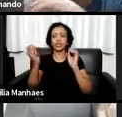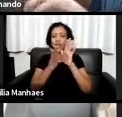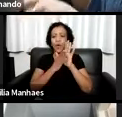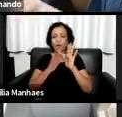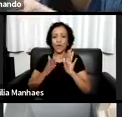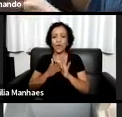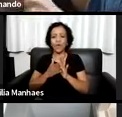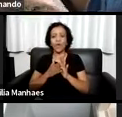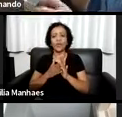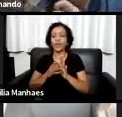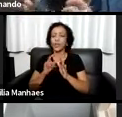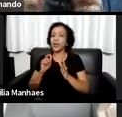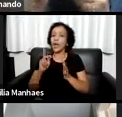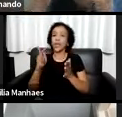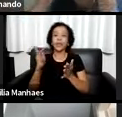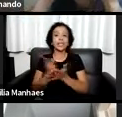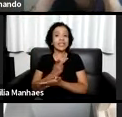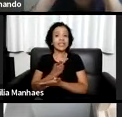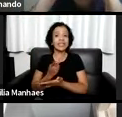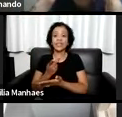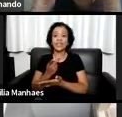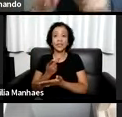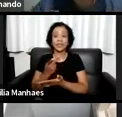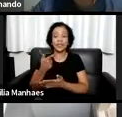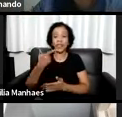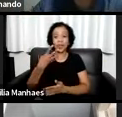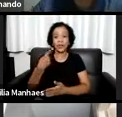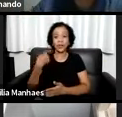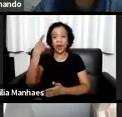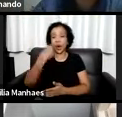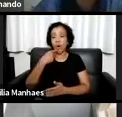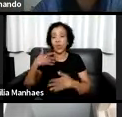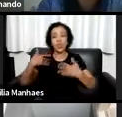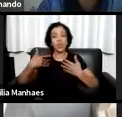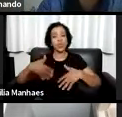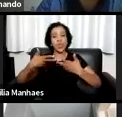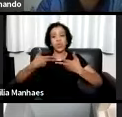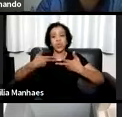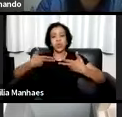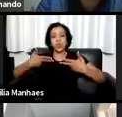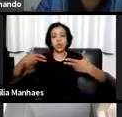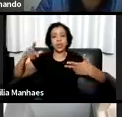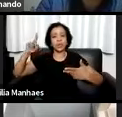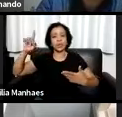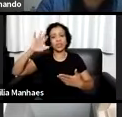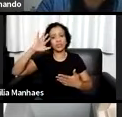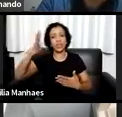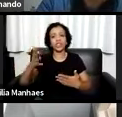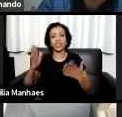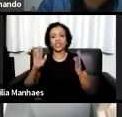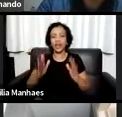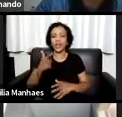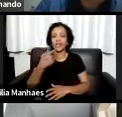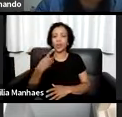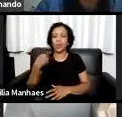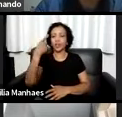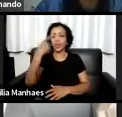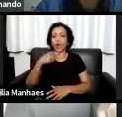que aconteceu nestas últimas 24 horas. Aliás, 24 horas e 22